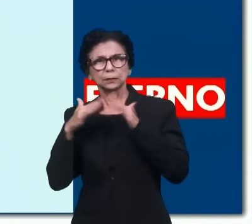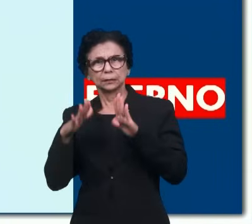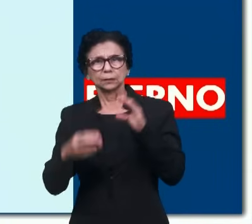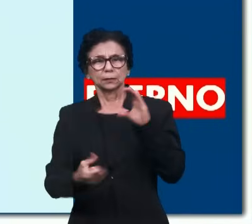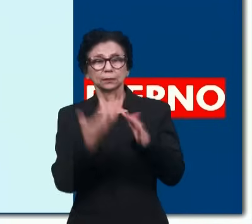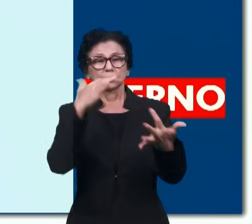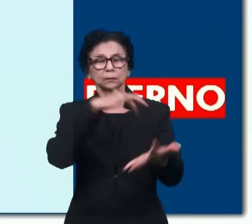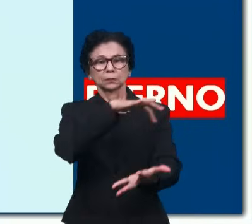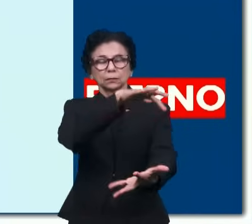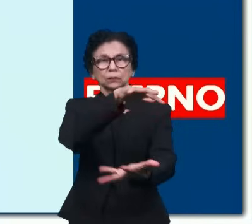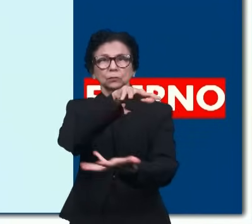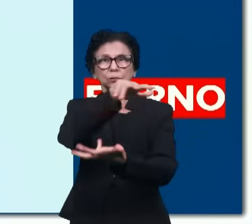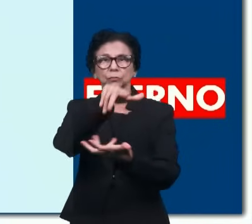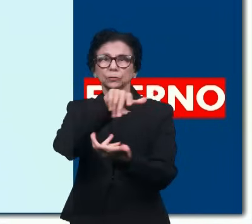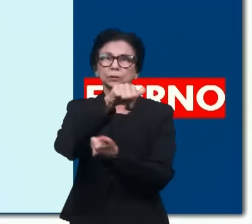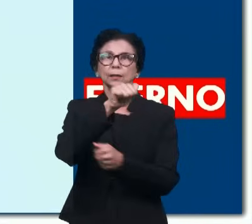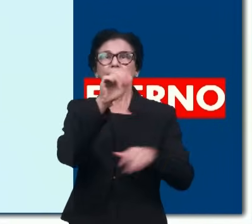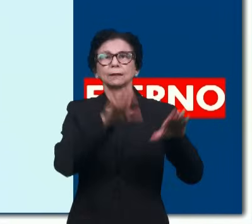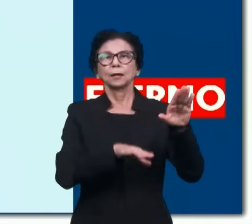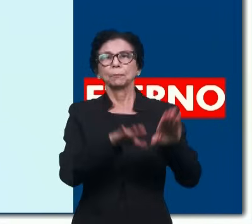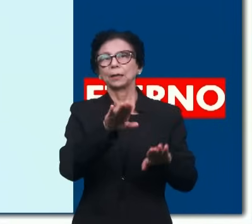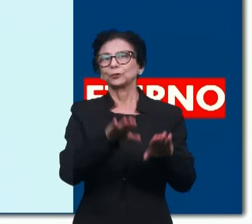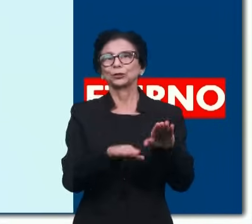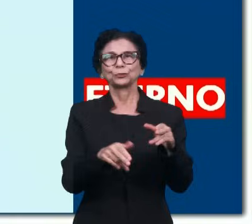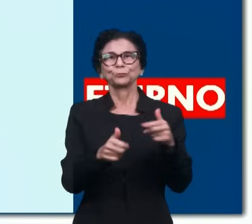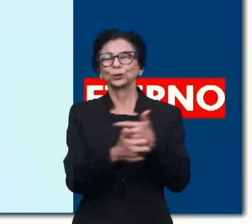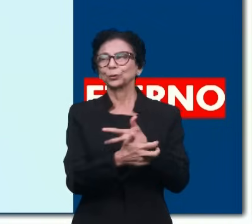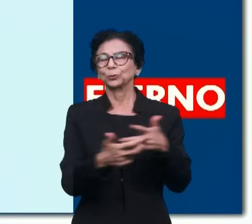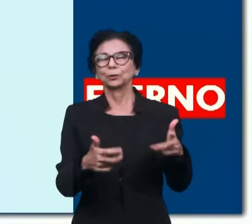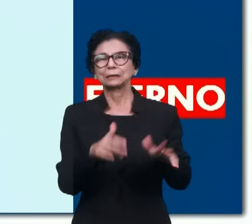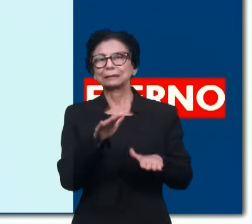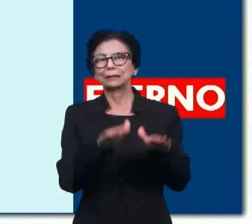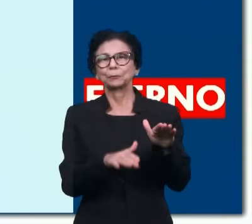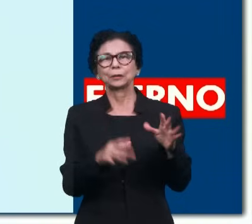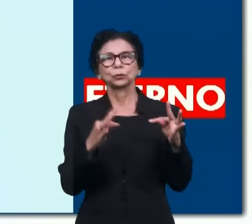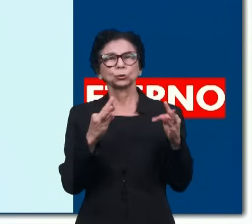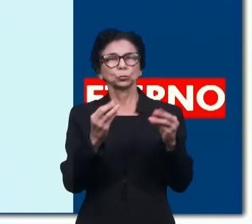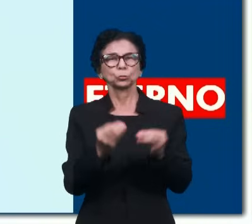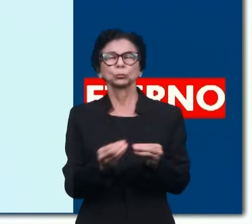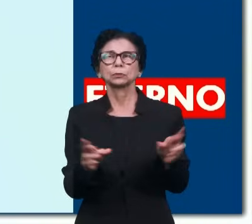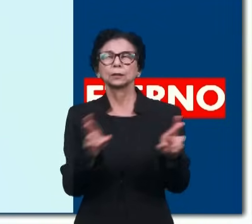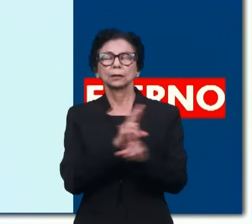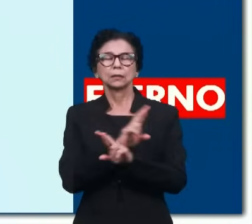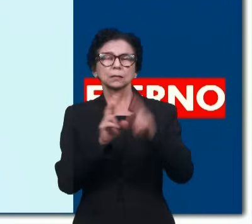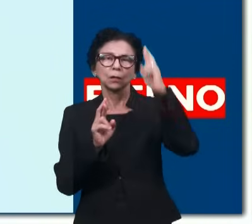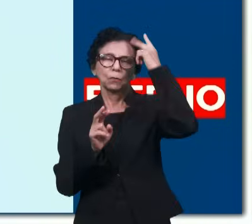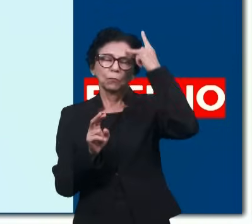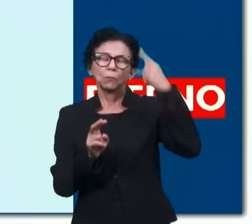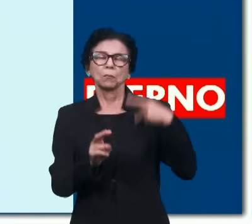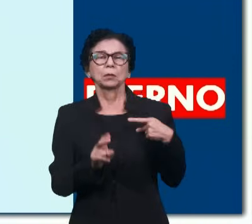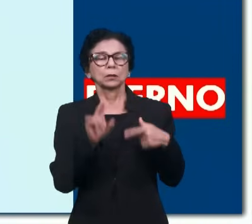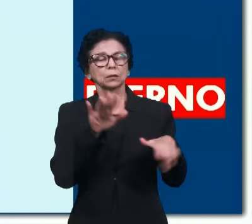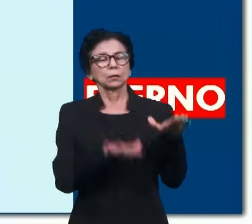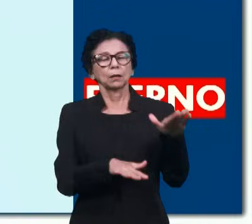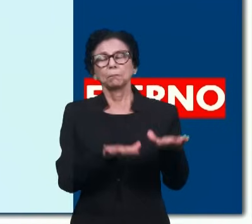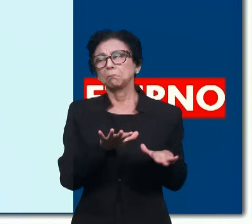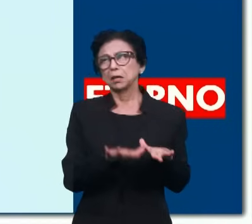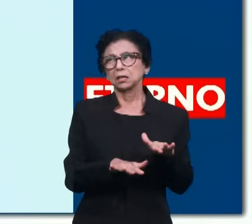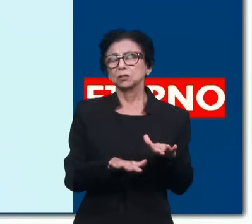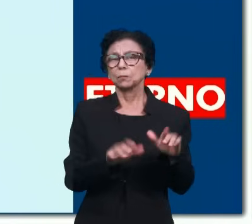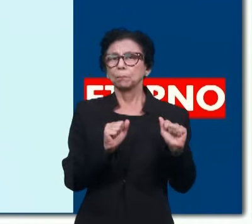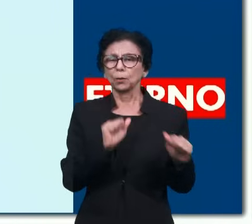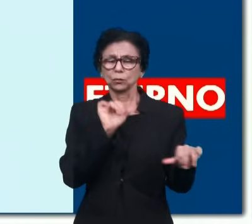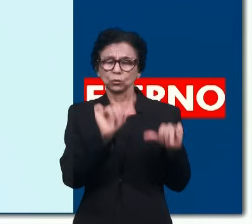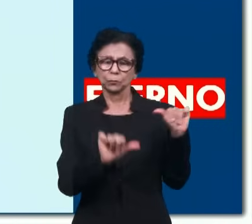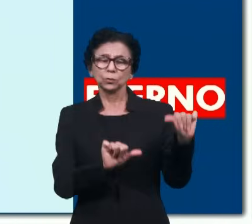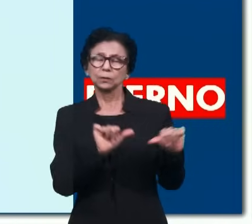é relativo, porque tudo que diz respeito ao homem é relativo. Não é o princípio